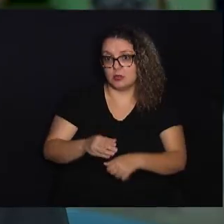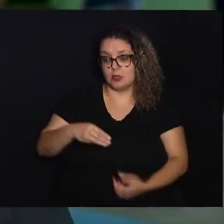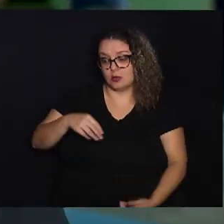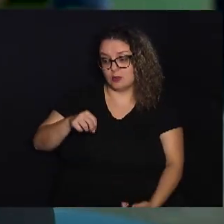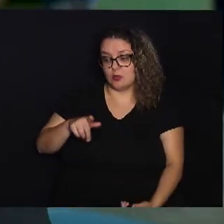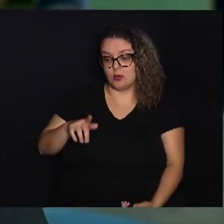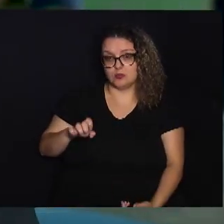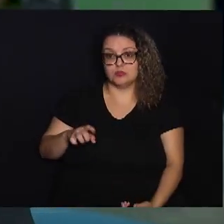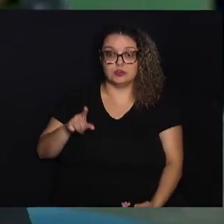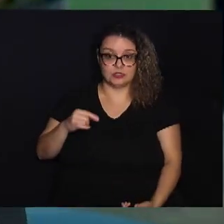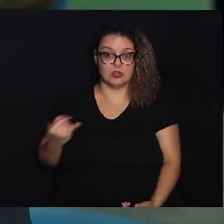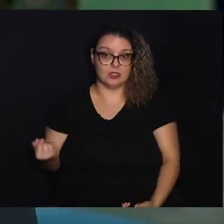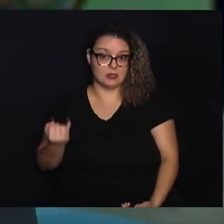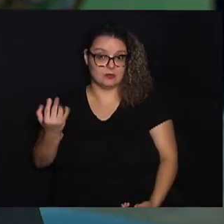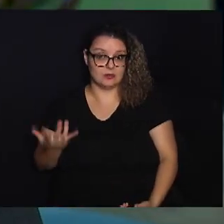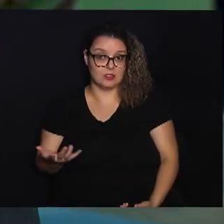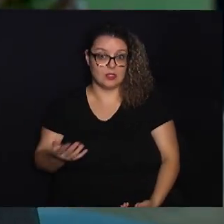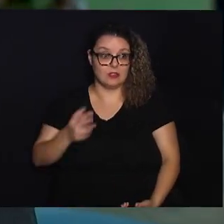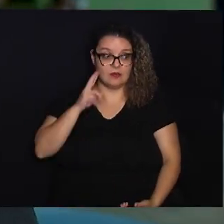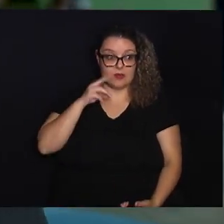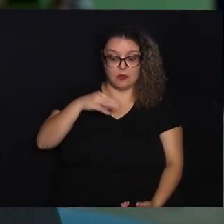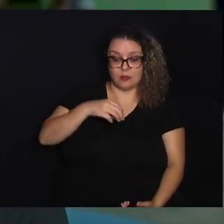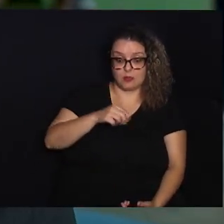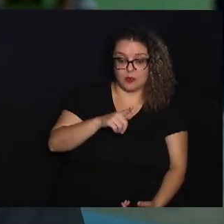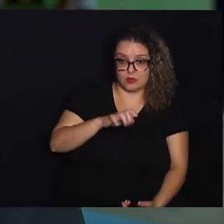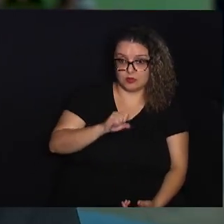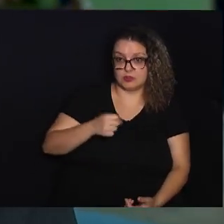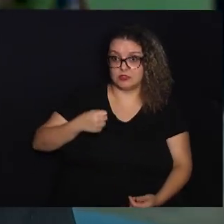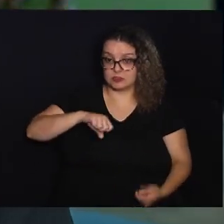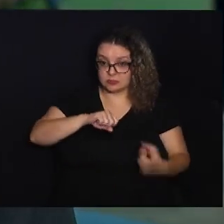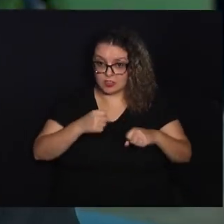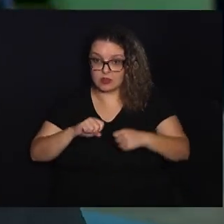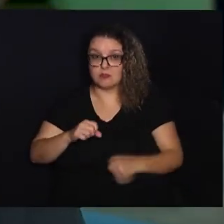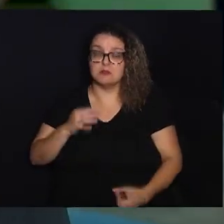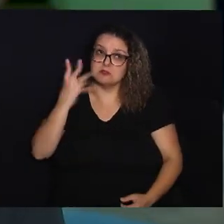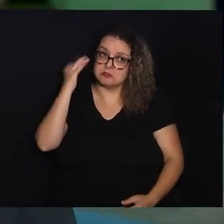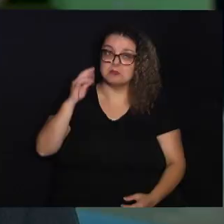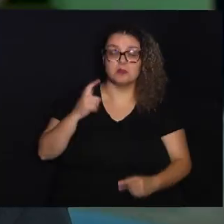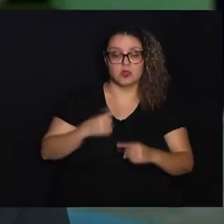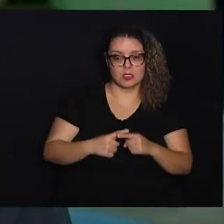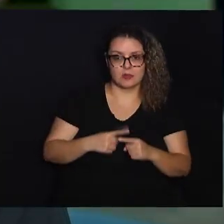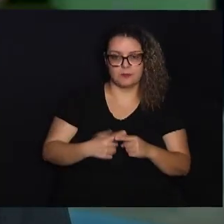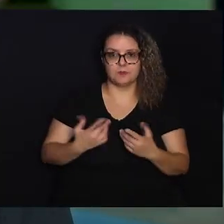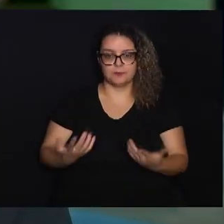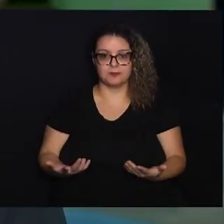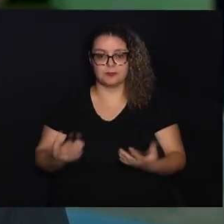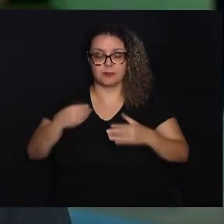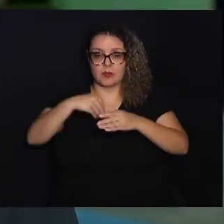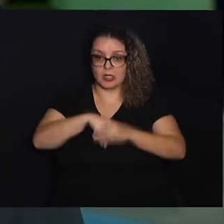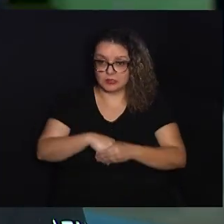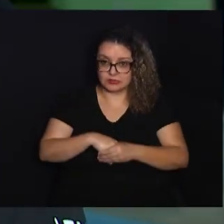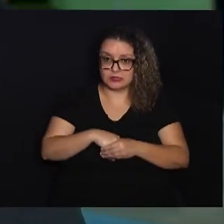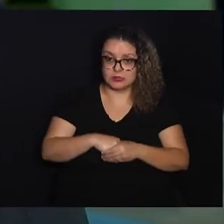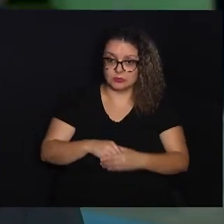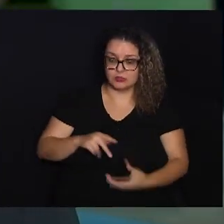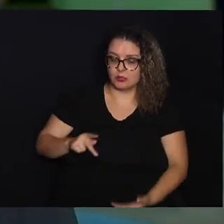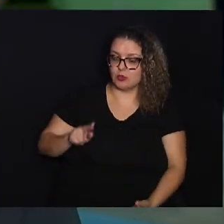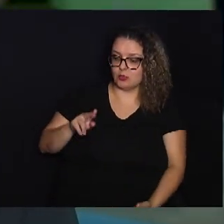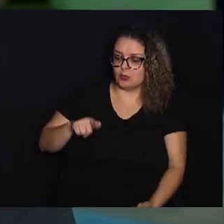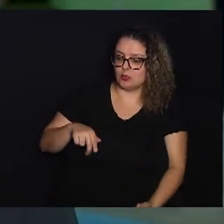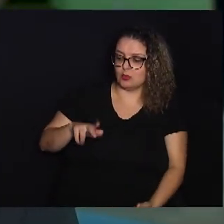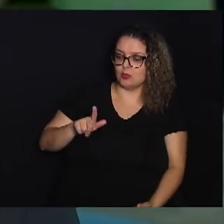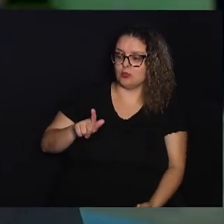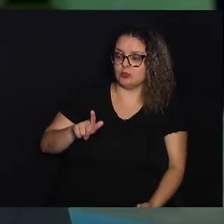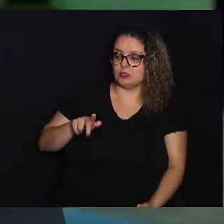eram praticados por monges, né? É até interessante ver monges que lutavam, tá? Mas então, isso passa a ser uma filosofia porque dentro